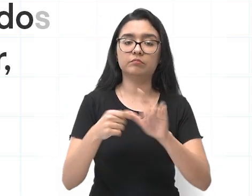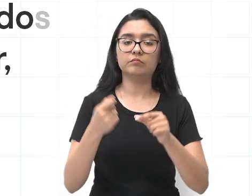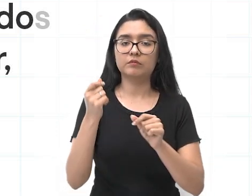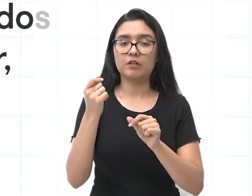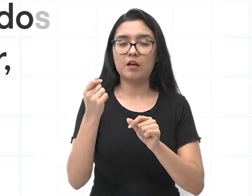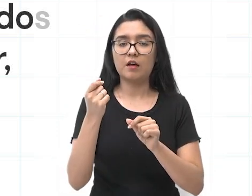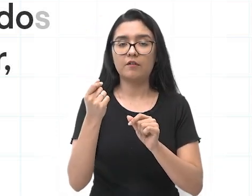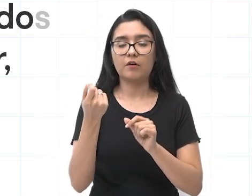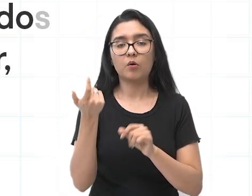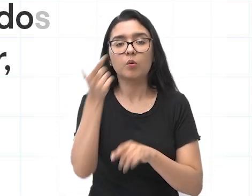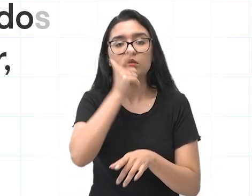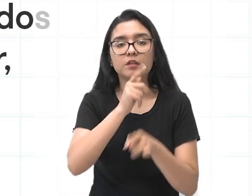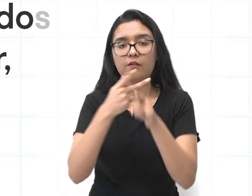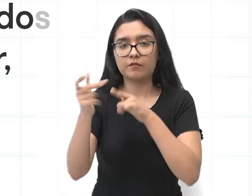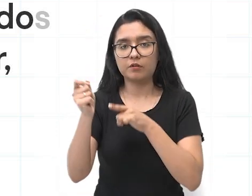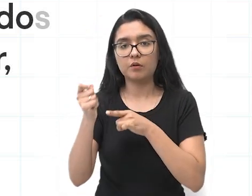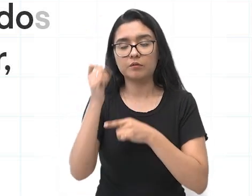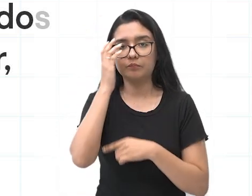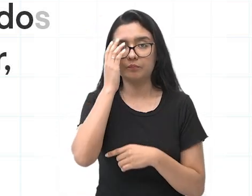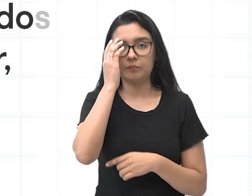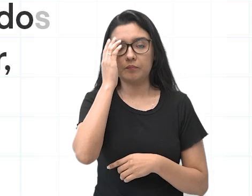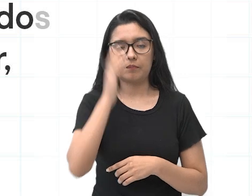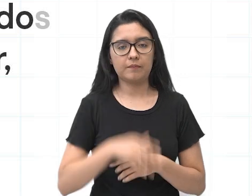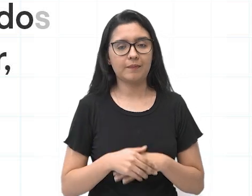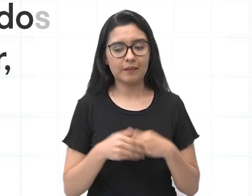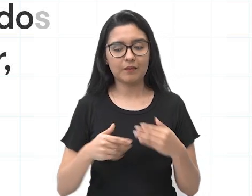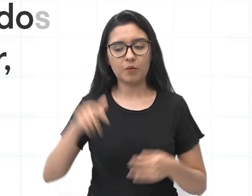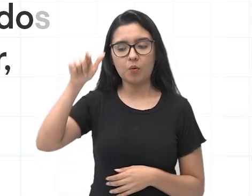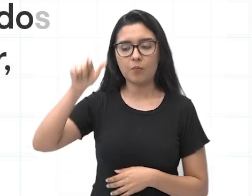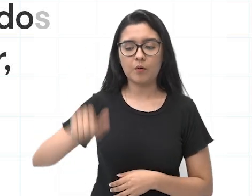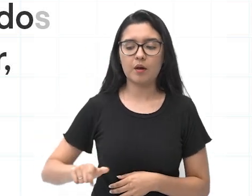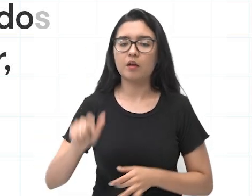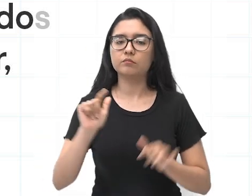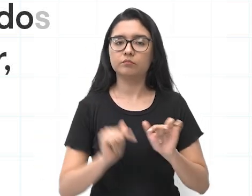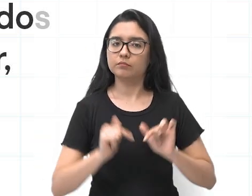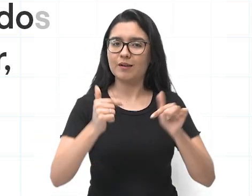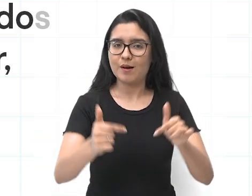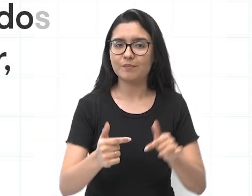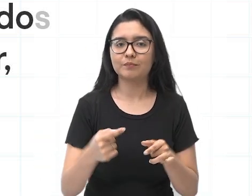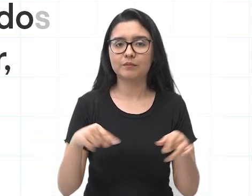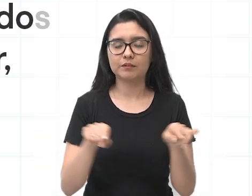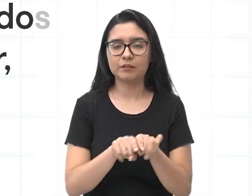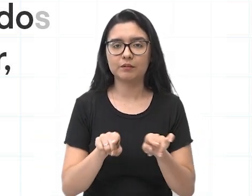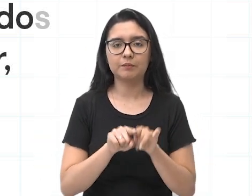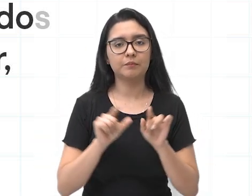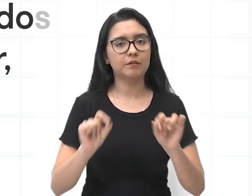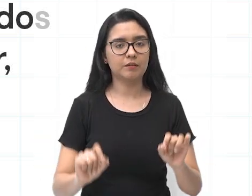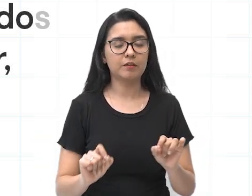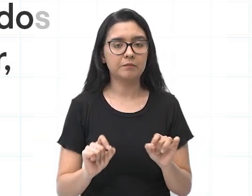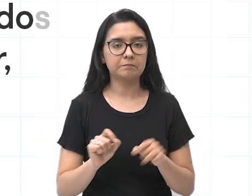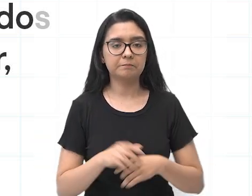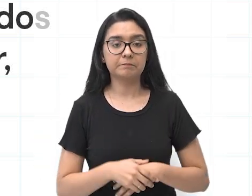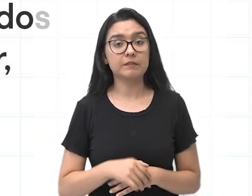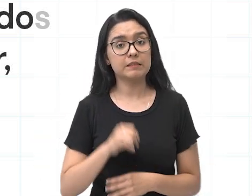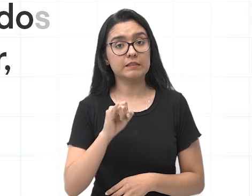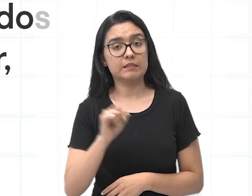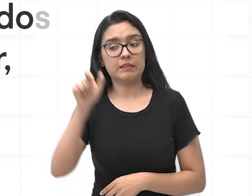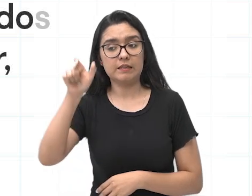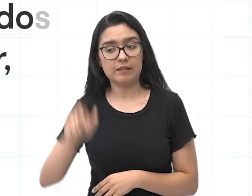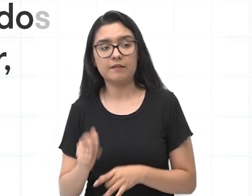de precisão. Vocês lembram o que tem de semelhante entre essas